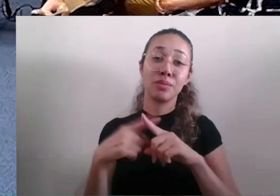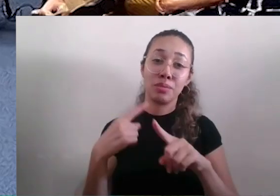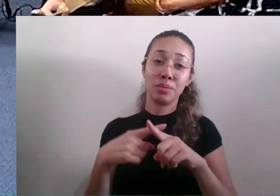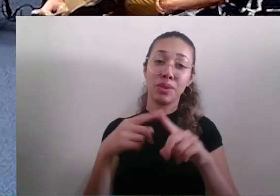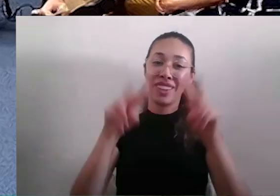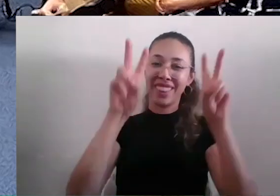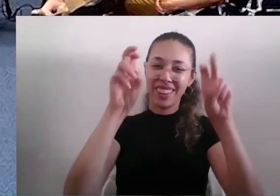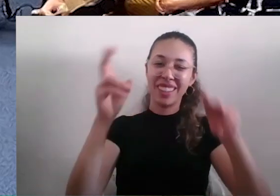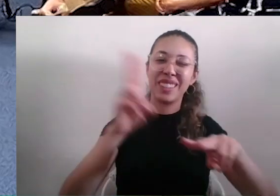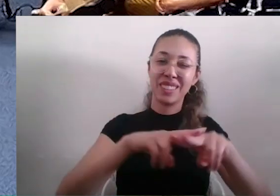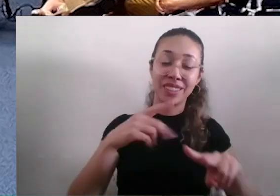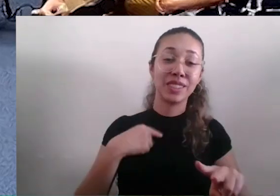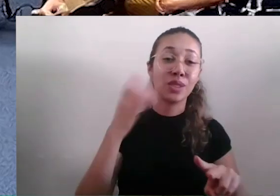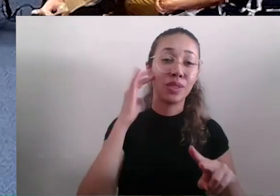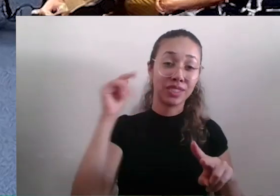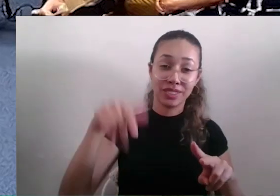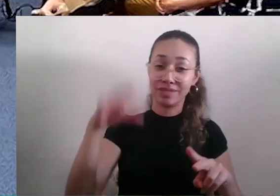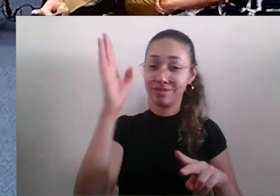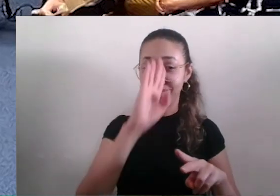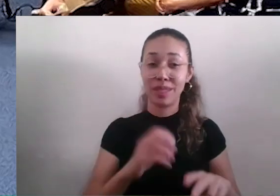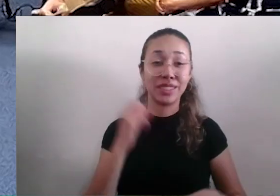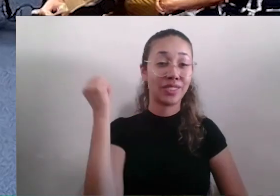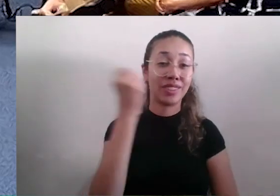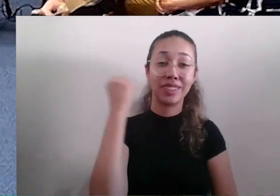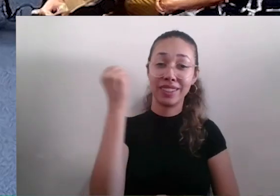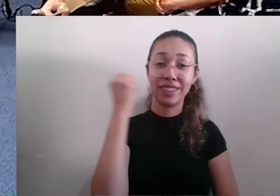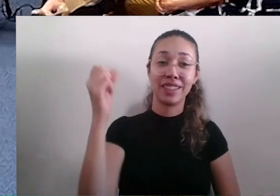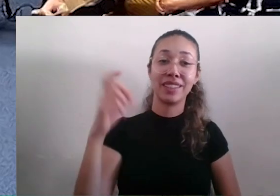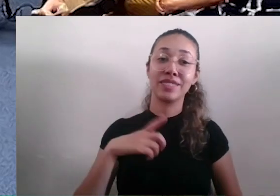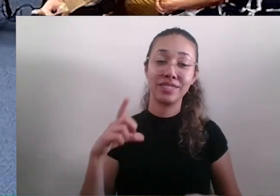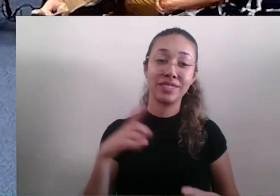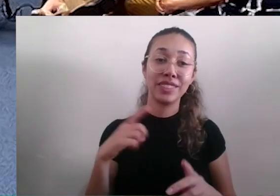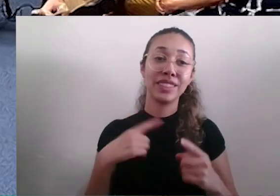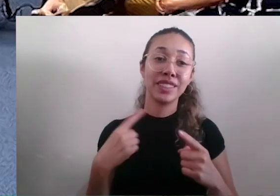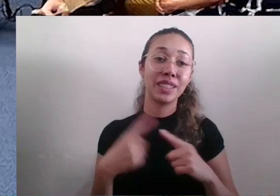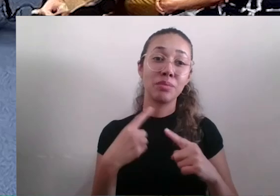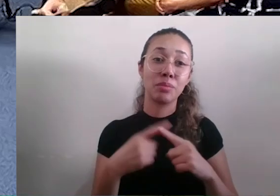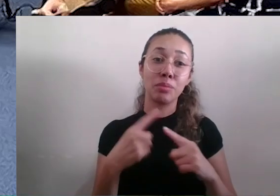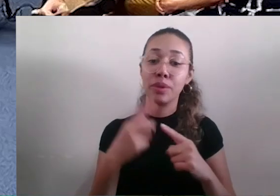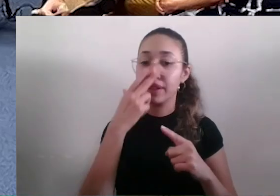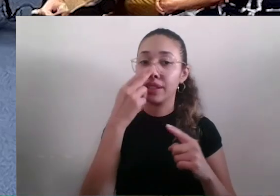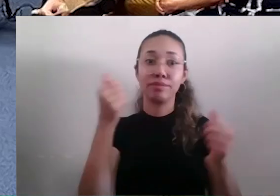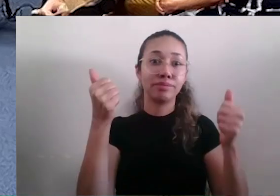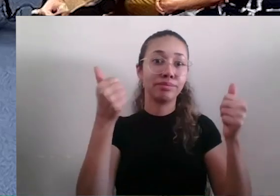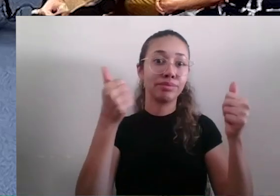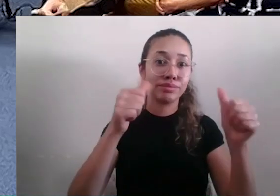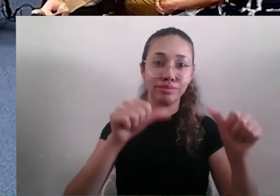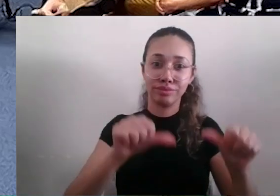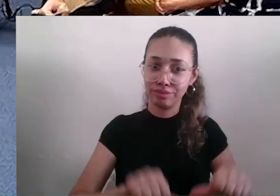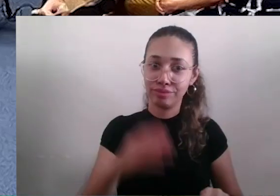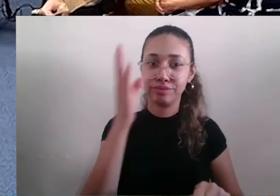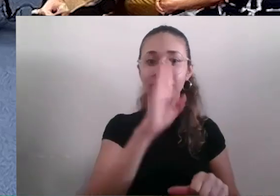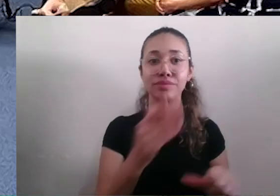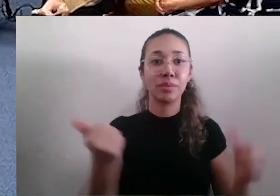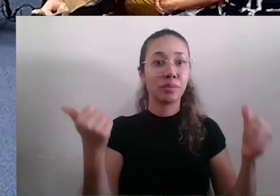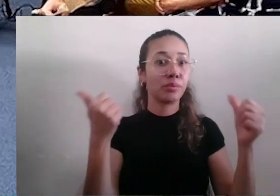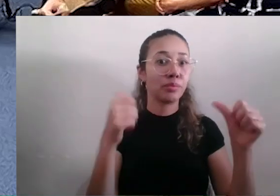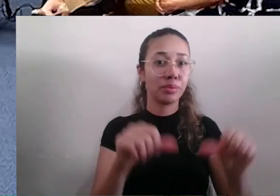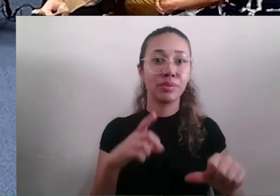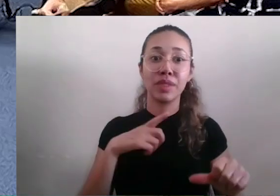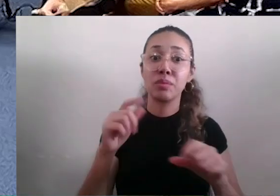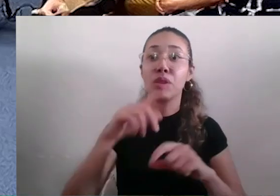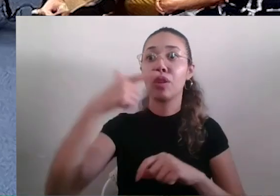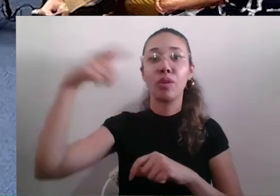gravíssima gravíssima vai vai nos levar para sabe para Bea do Abismo para uma situação de de El Salvador sabe do bu